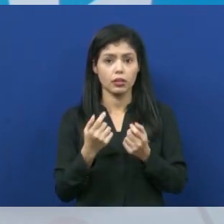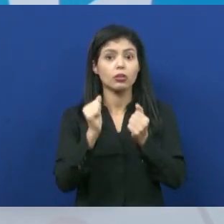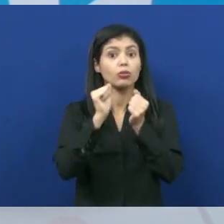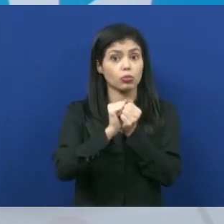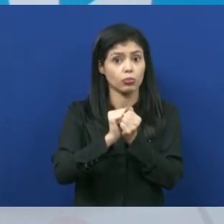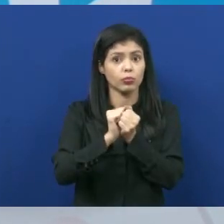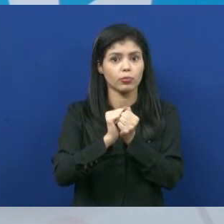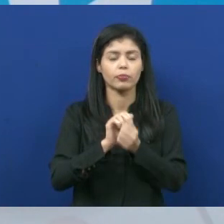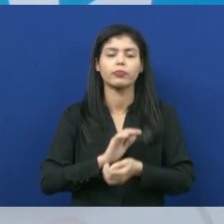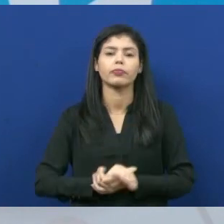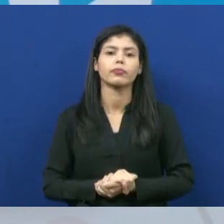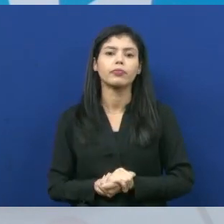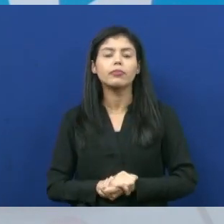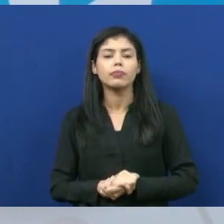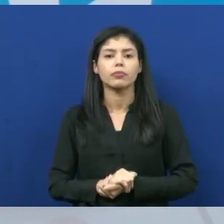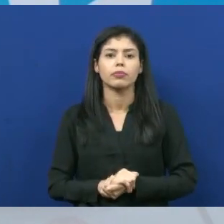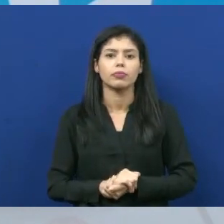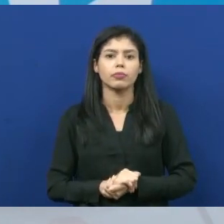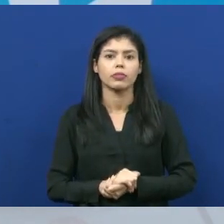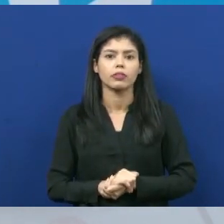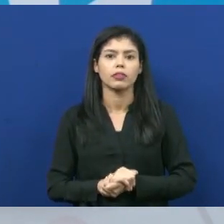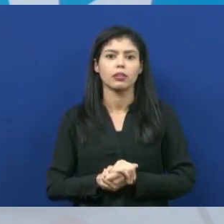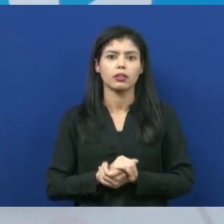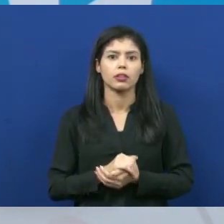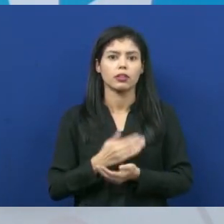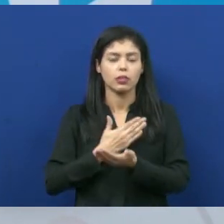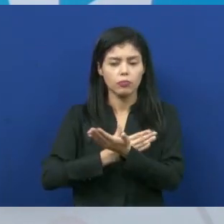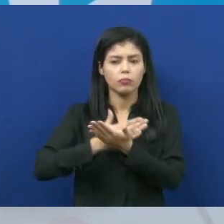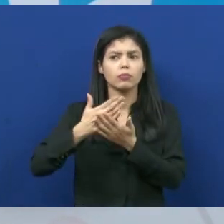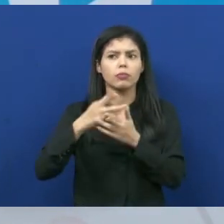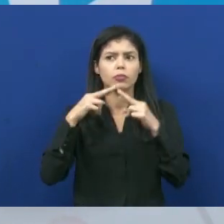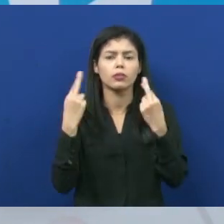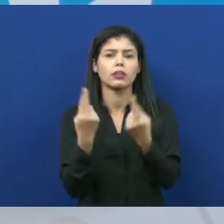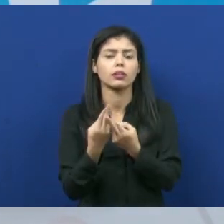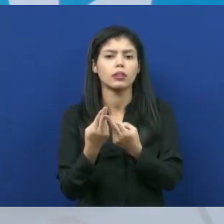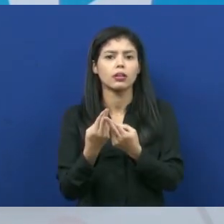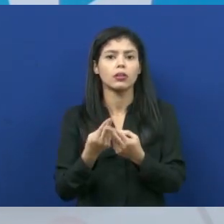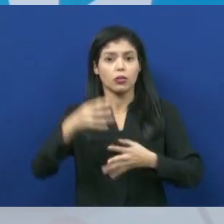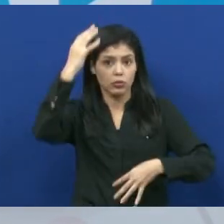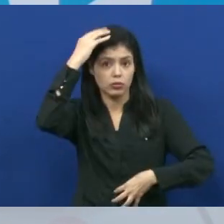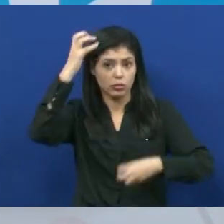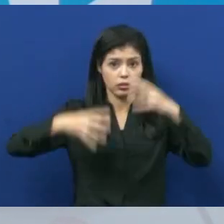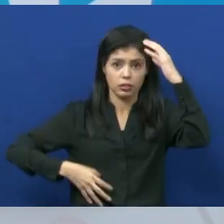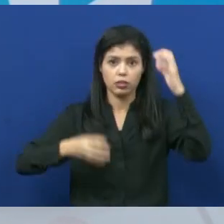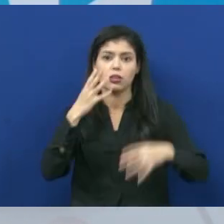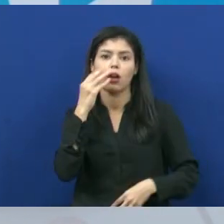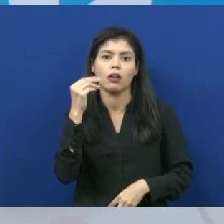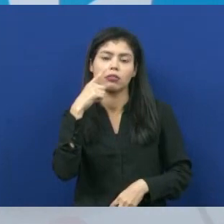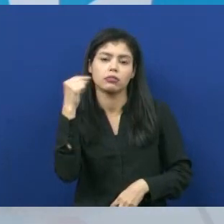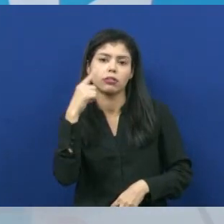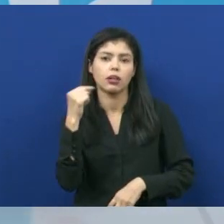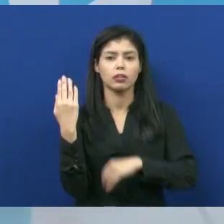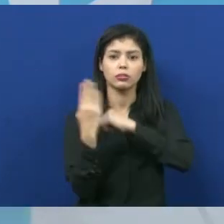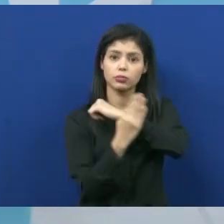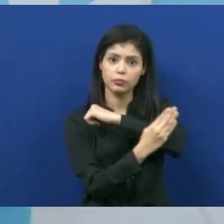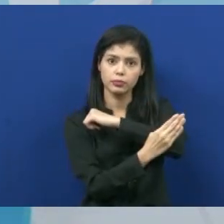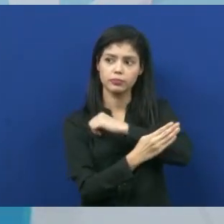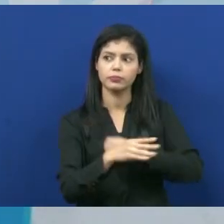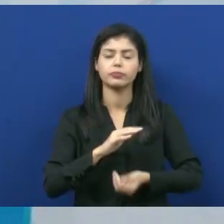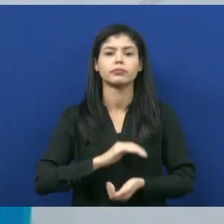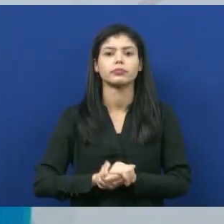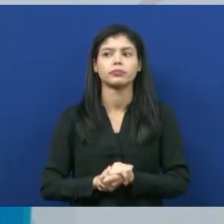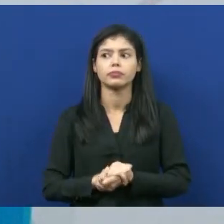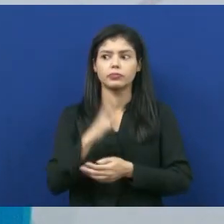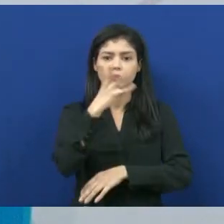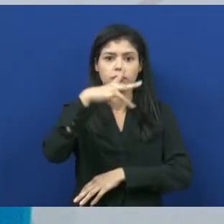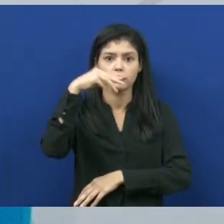parte também do filo cordata, que estava lá no reino? O gorila, o gato, o cachorro e o tubarão. A